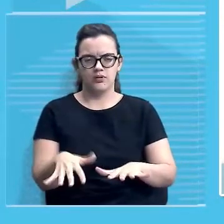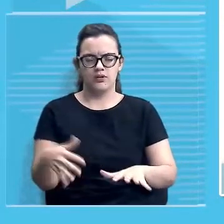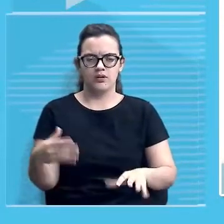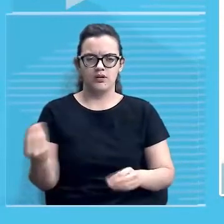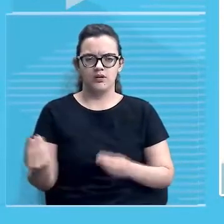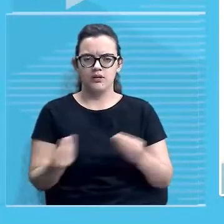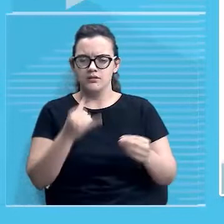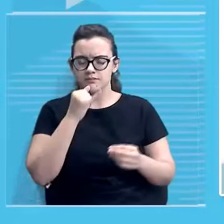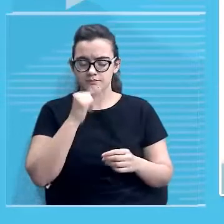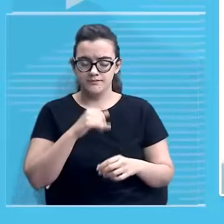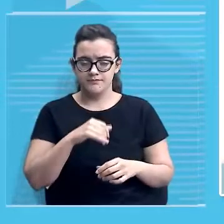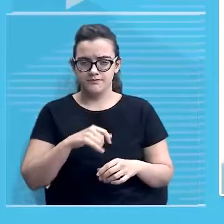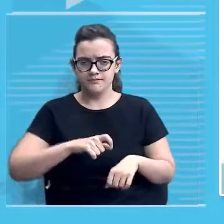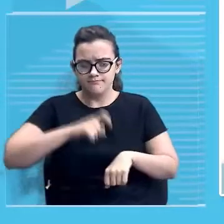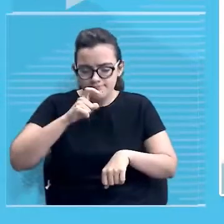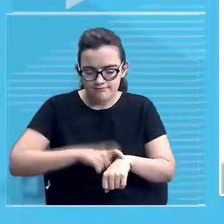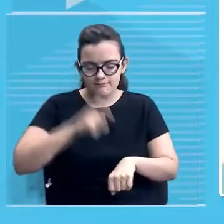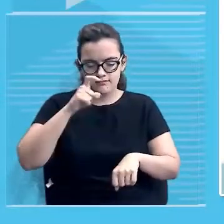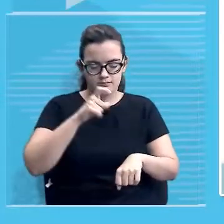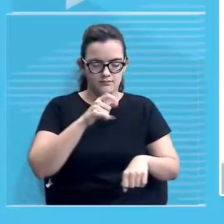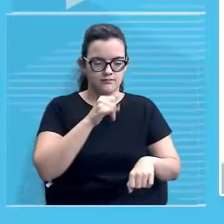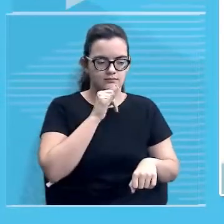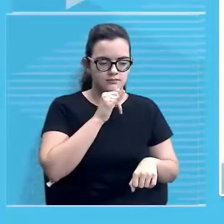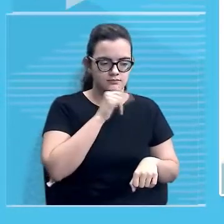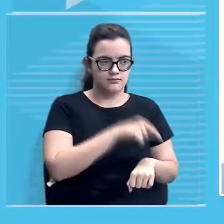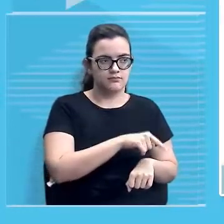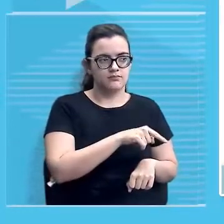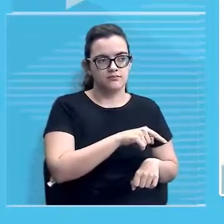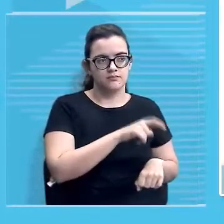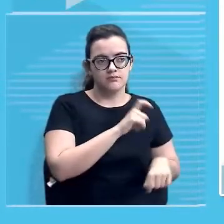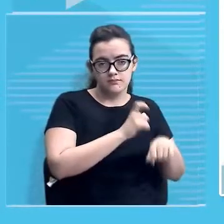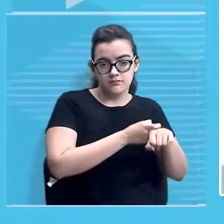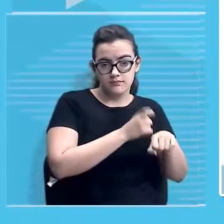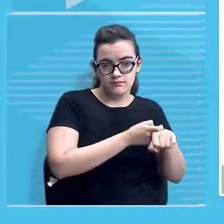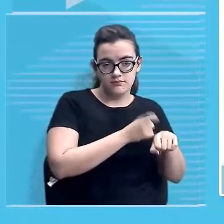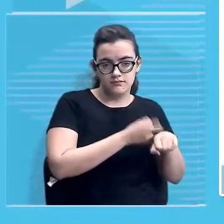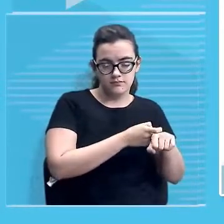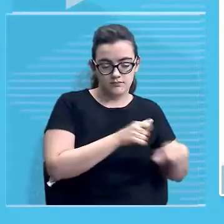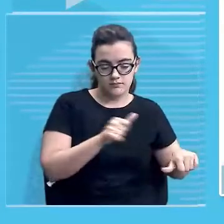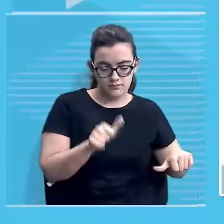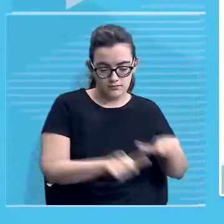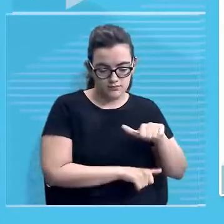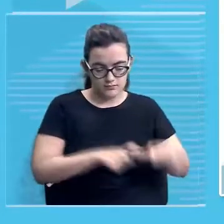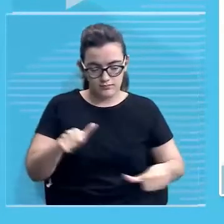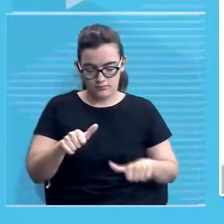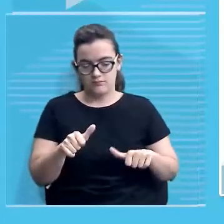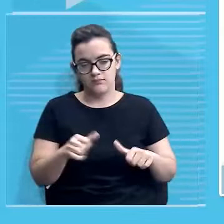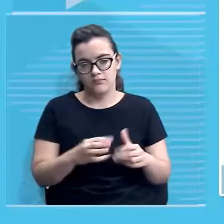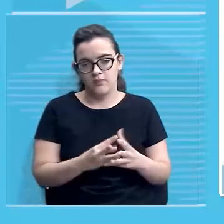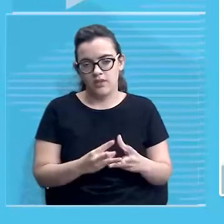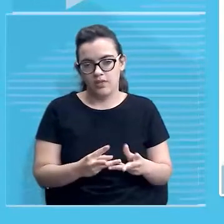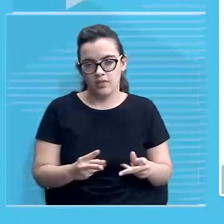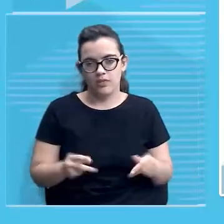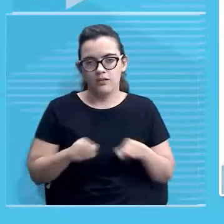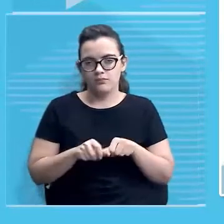e aí todo o gelo se torna líquido, se torna água líquida,